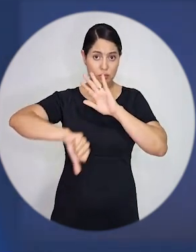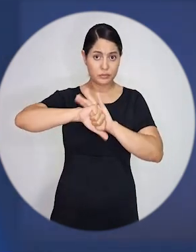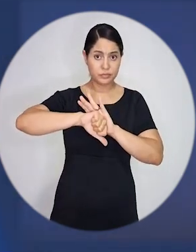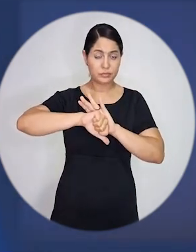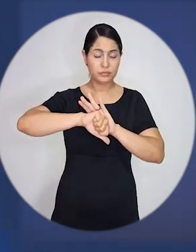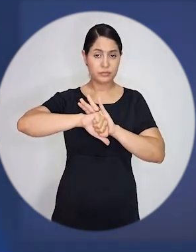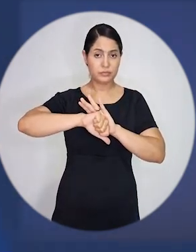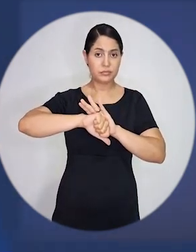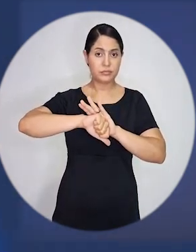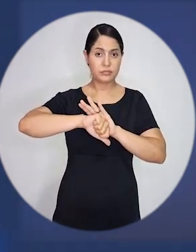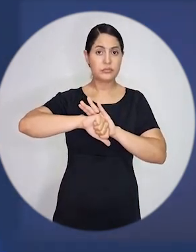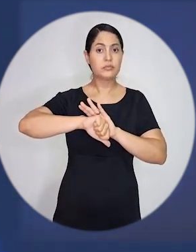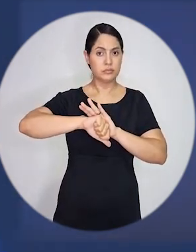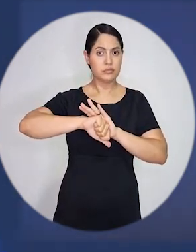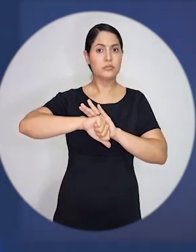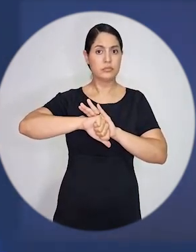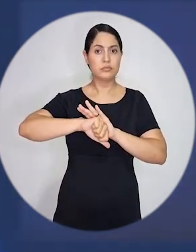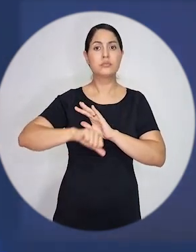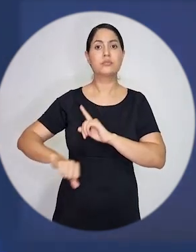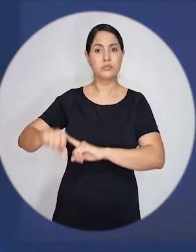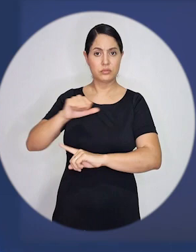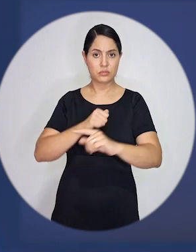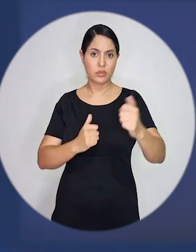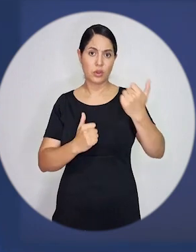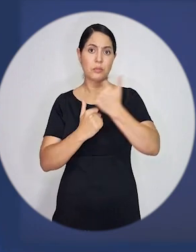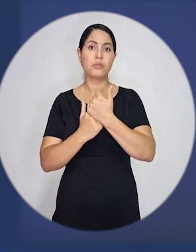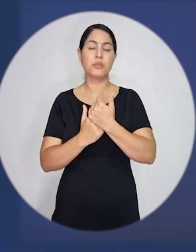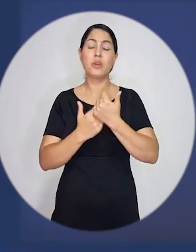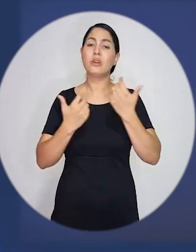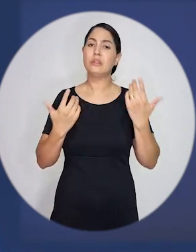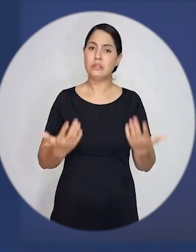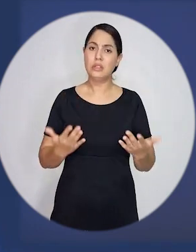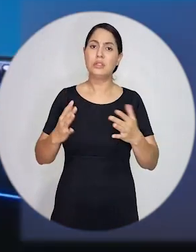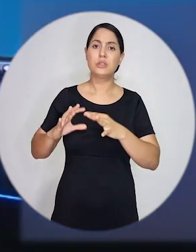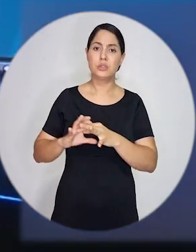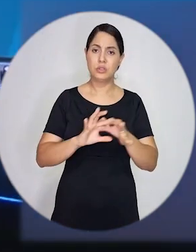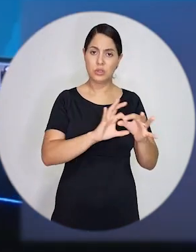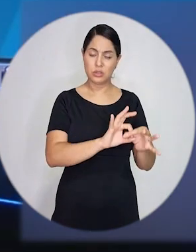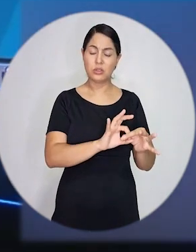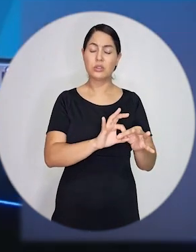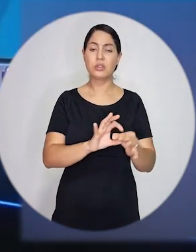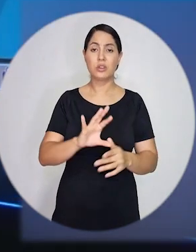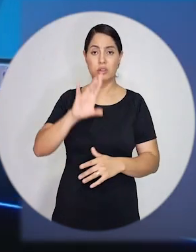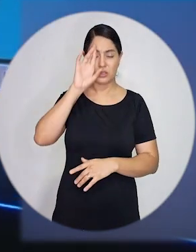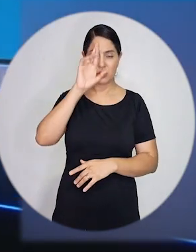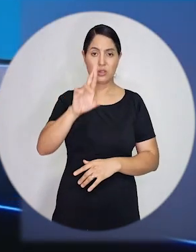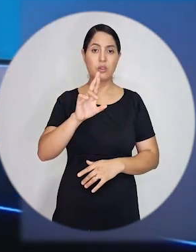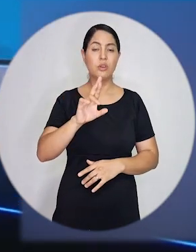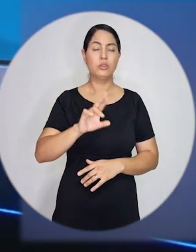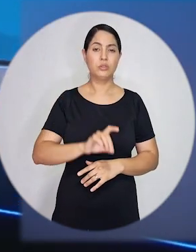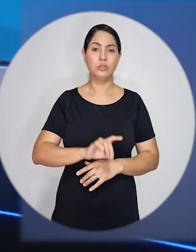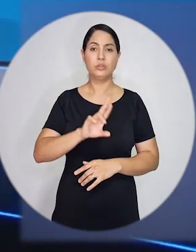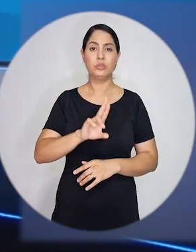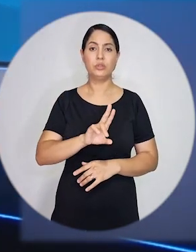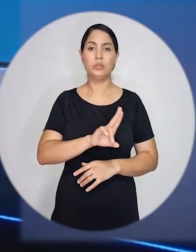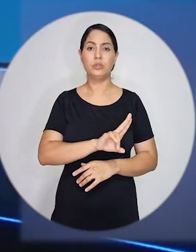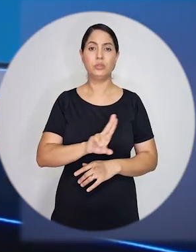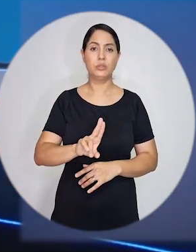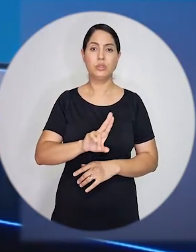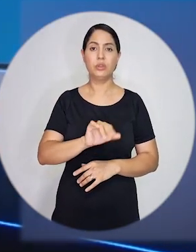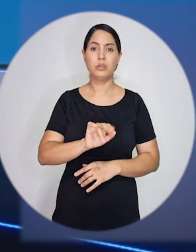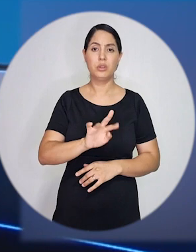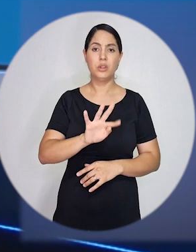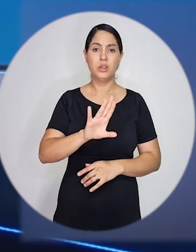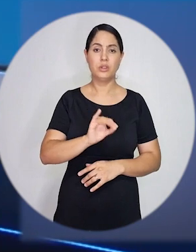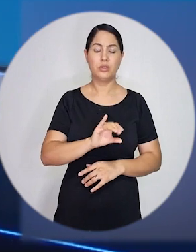criminal é a sua substituição pela política social. Dr. Alberto Simonetti